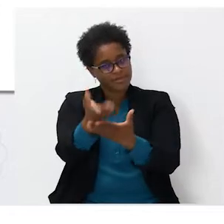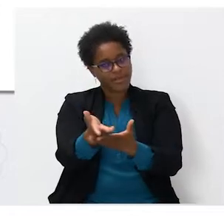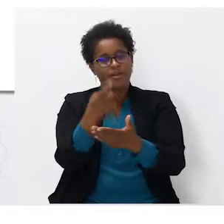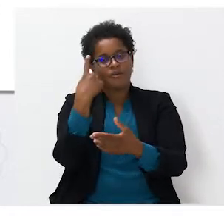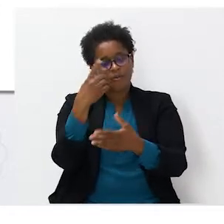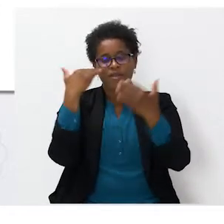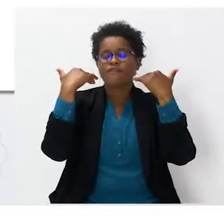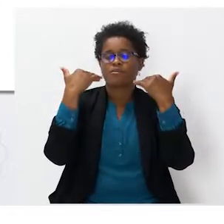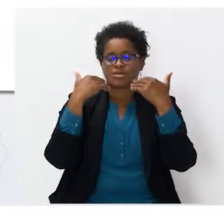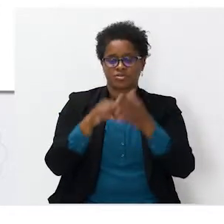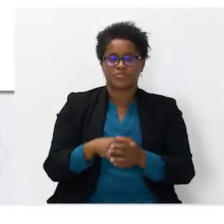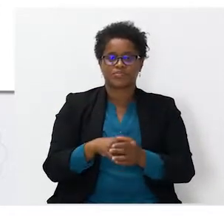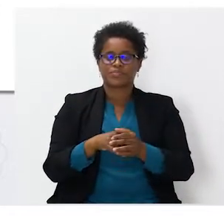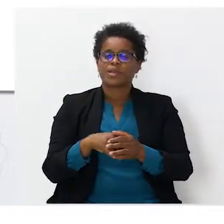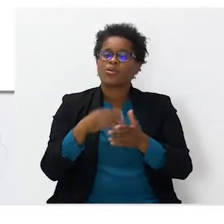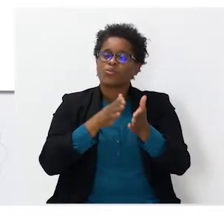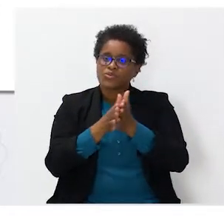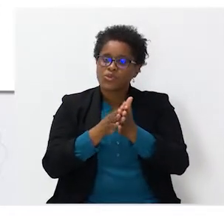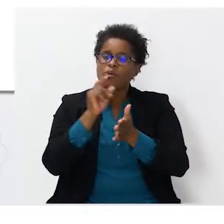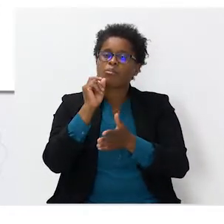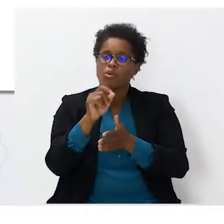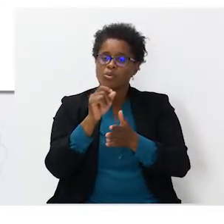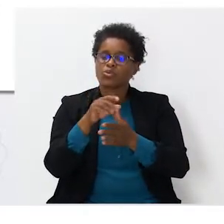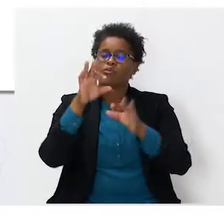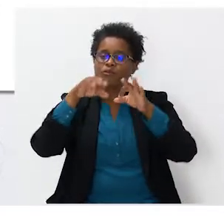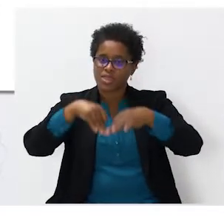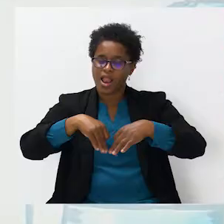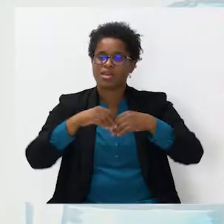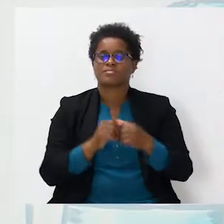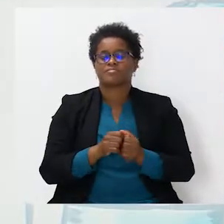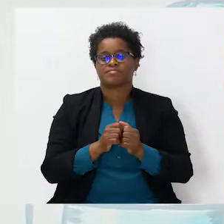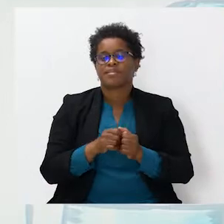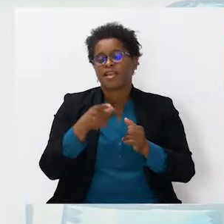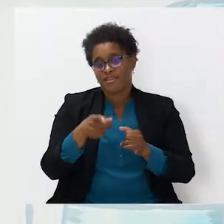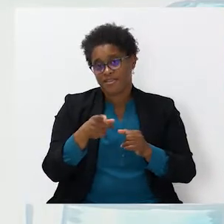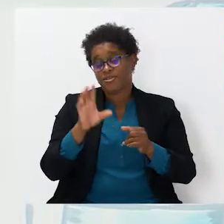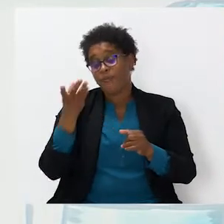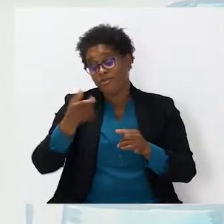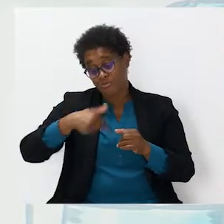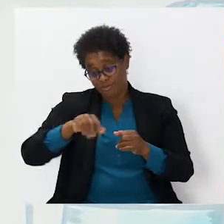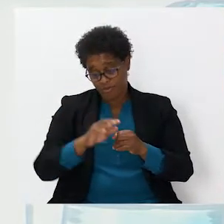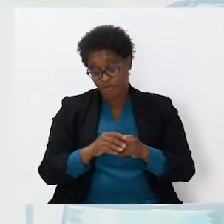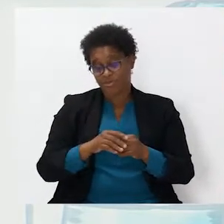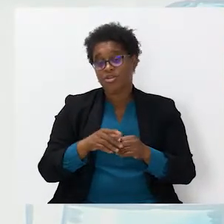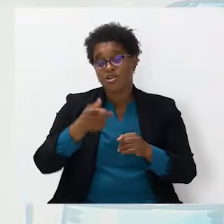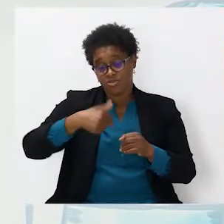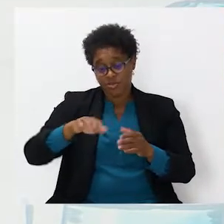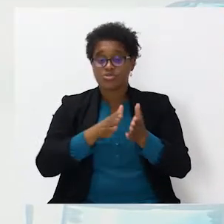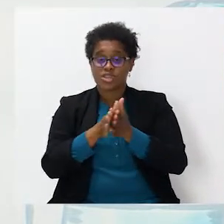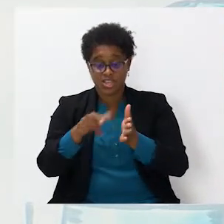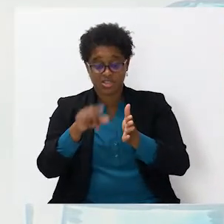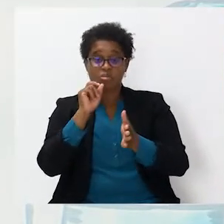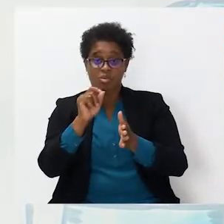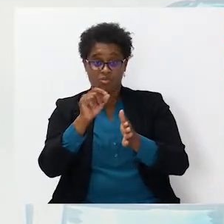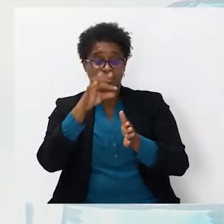uma informação, usou o ponto final. Então, quando nós usamos este sinal, este ponto,